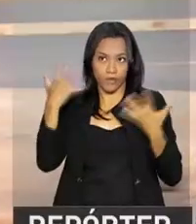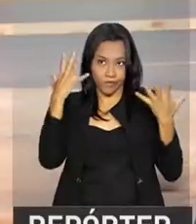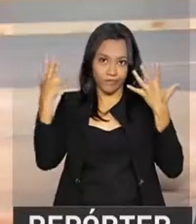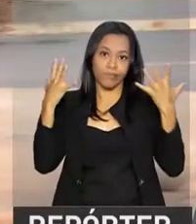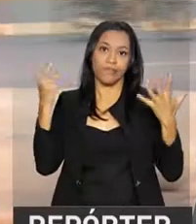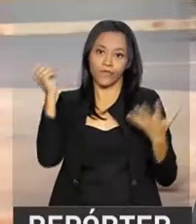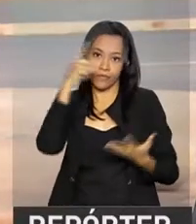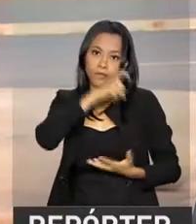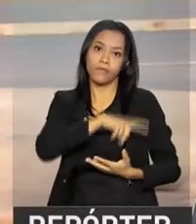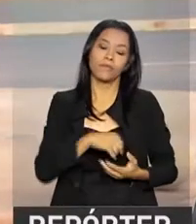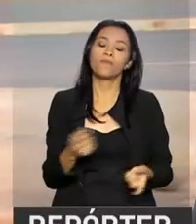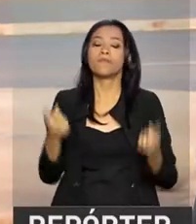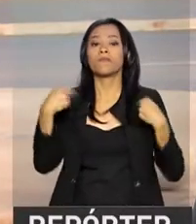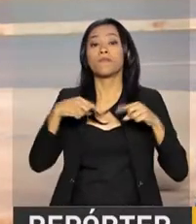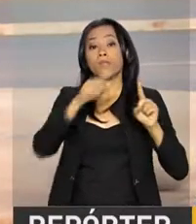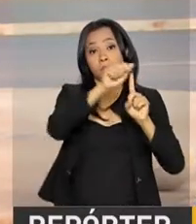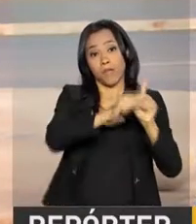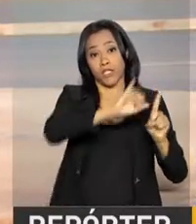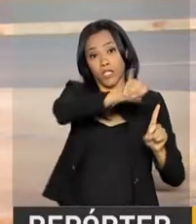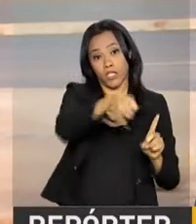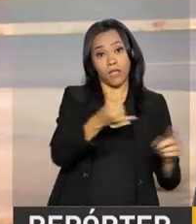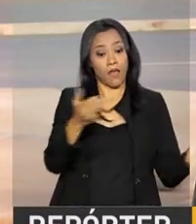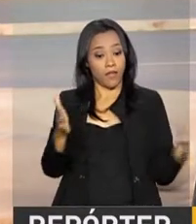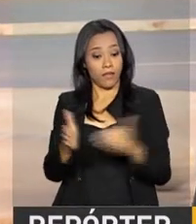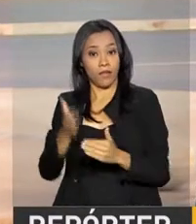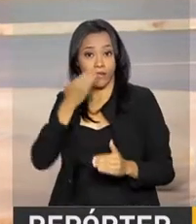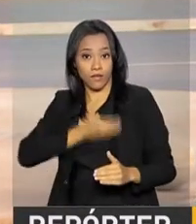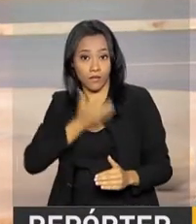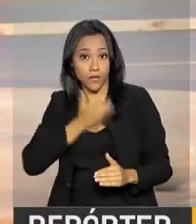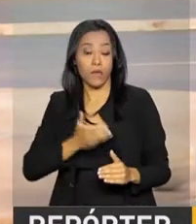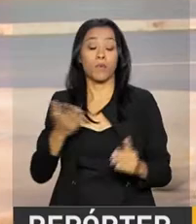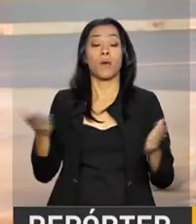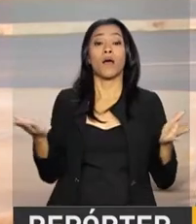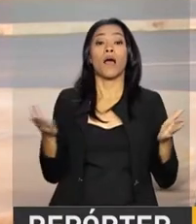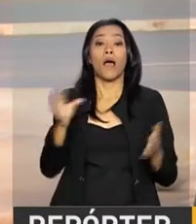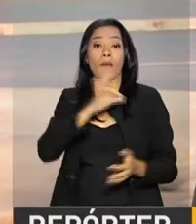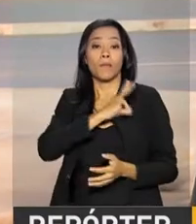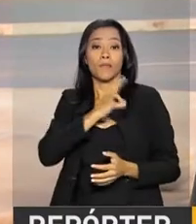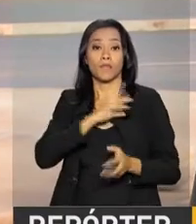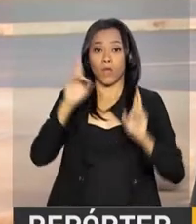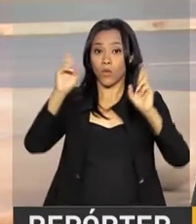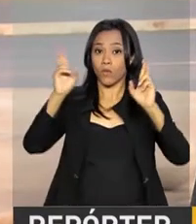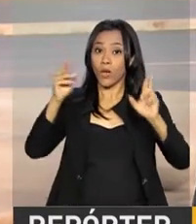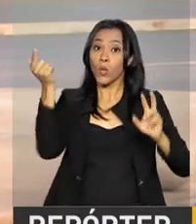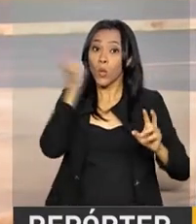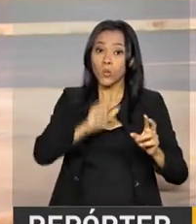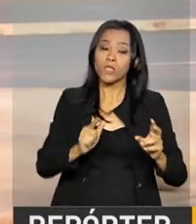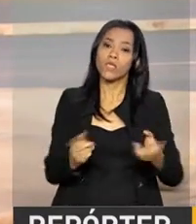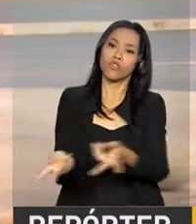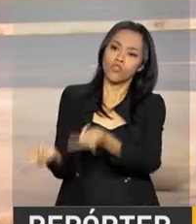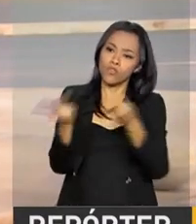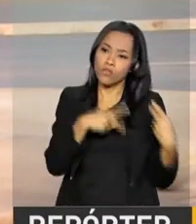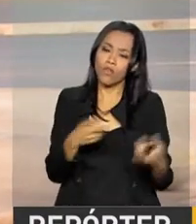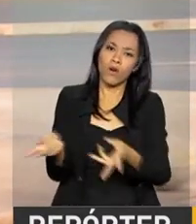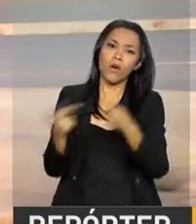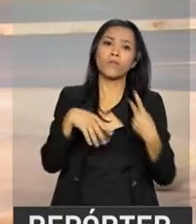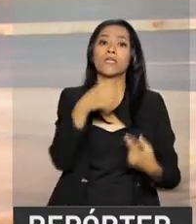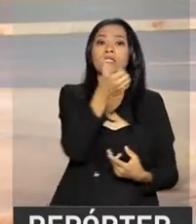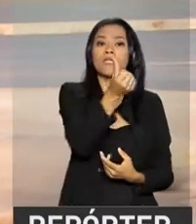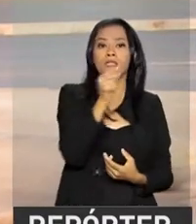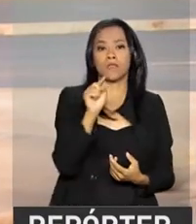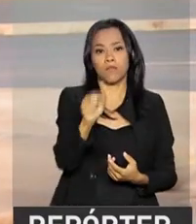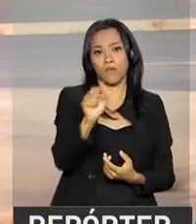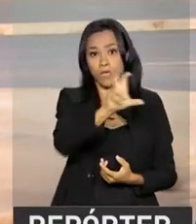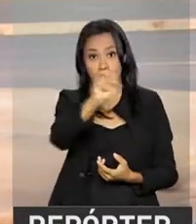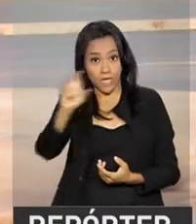entre janeiro eo começo de dezembro deste ano a polícia rodoviária federal conseguiu recuperar 6.500 veículos